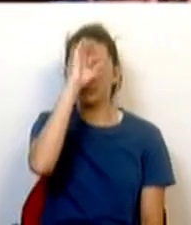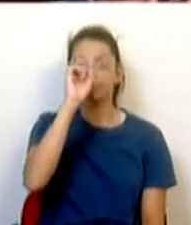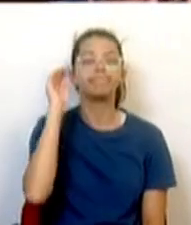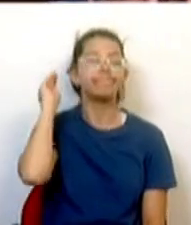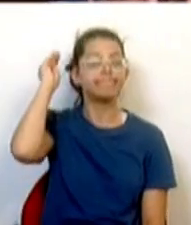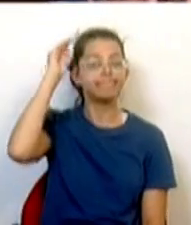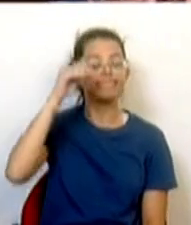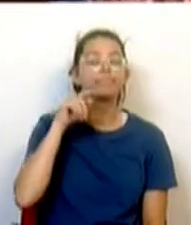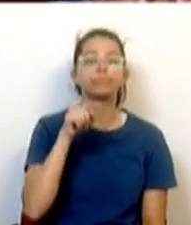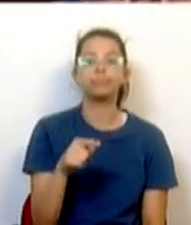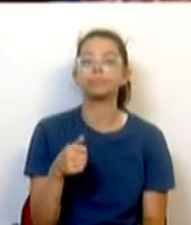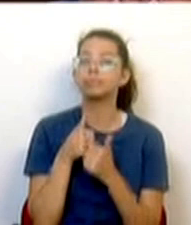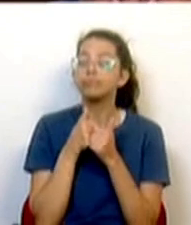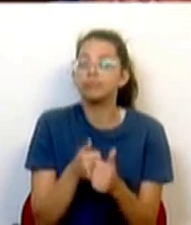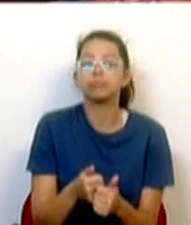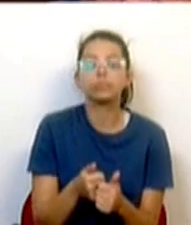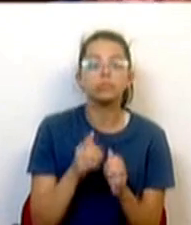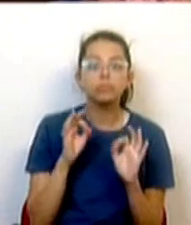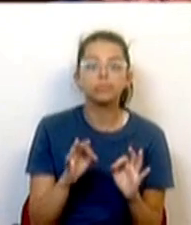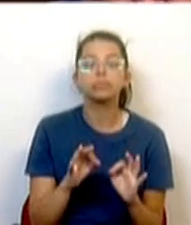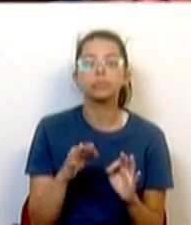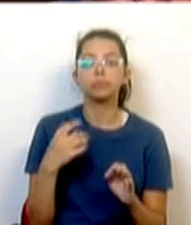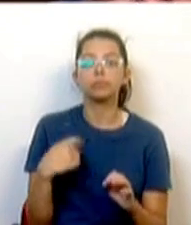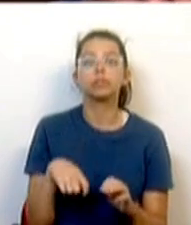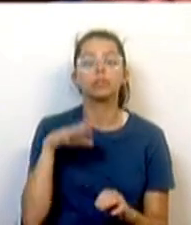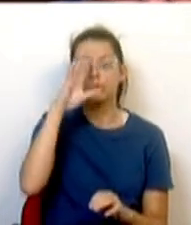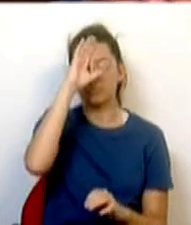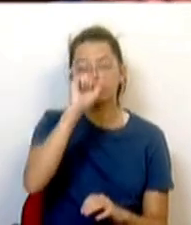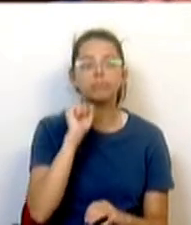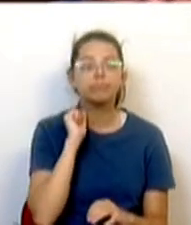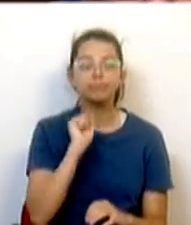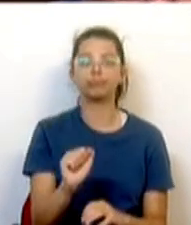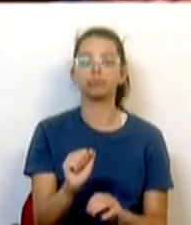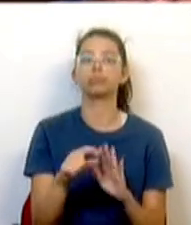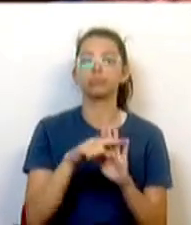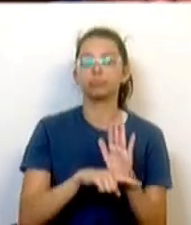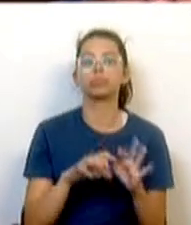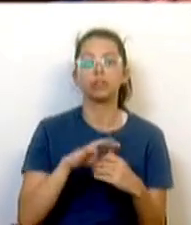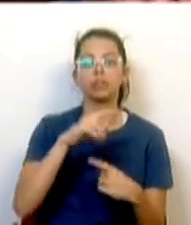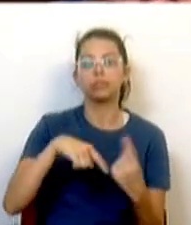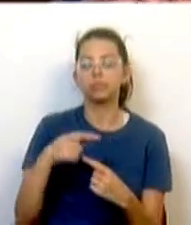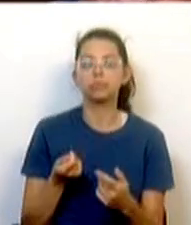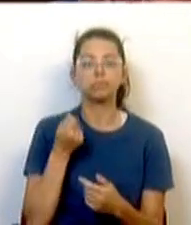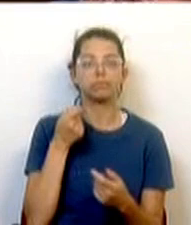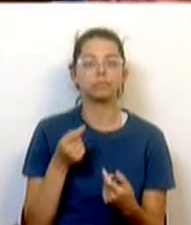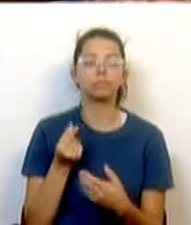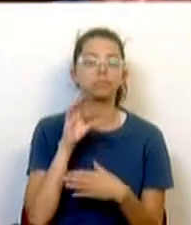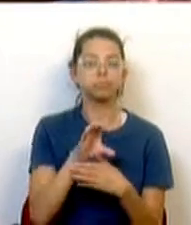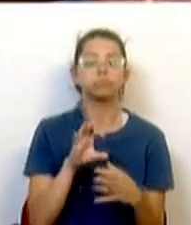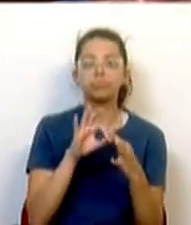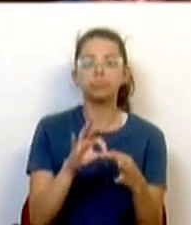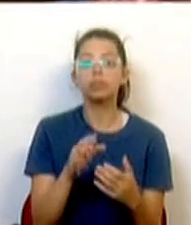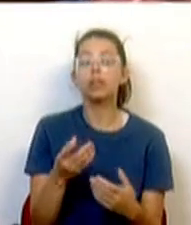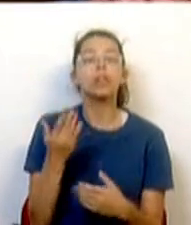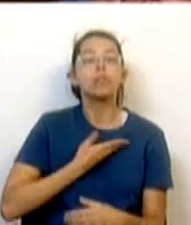cumprir aquilo que o atual Presidente do Governo solicitou por escrito em termos de financiamento de Furacão Lourenço. Portanto, não há nenhuma dívida em relação ao Furacão